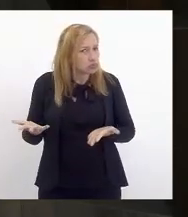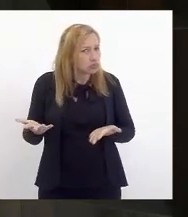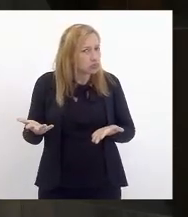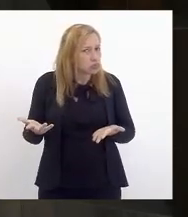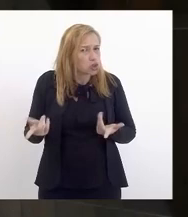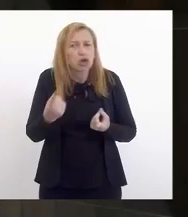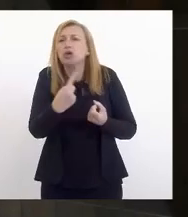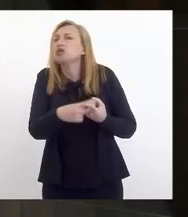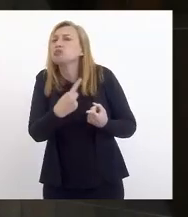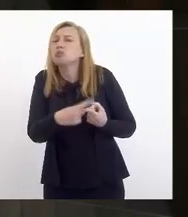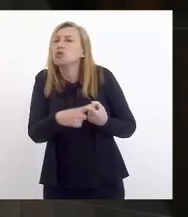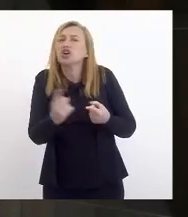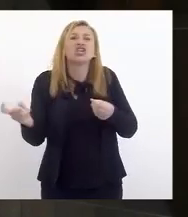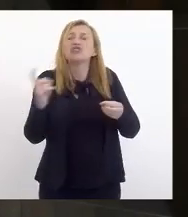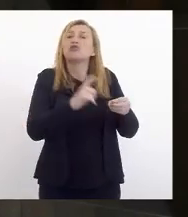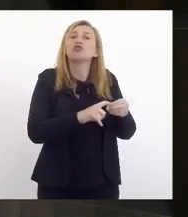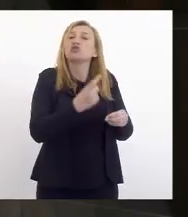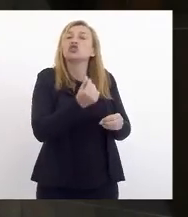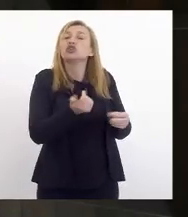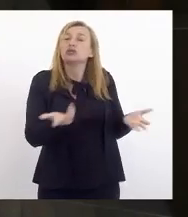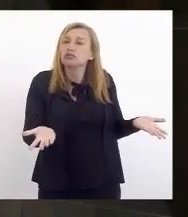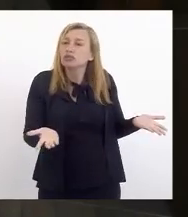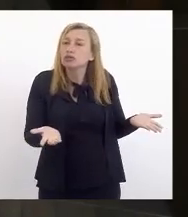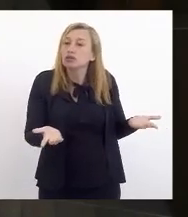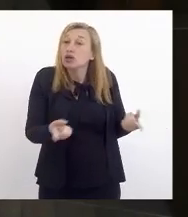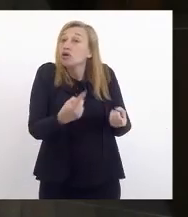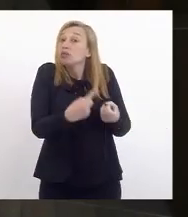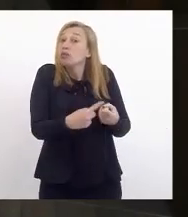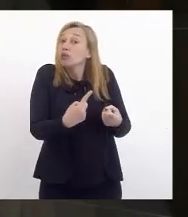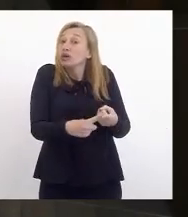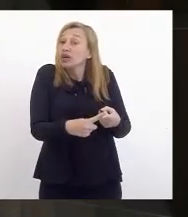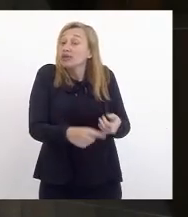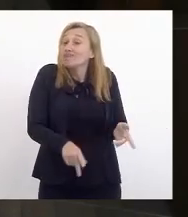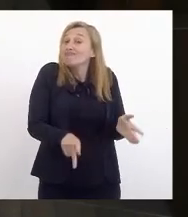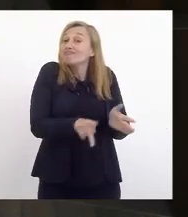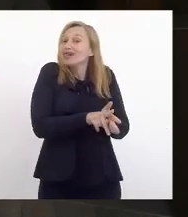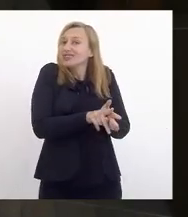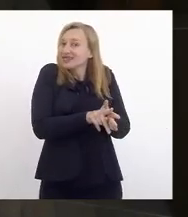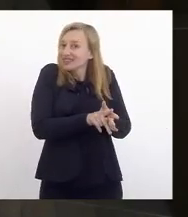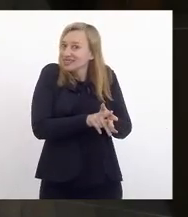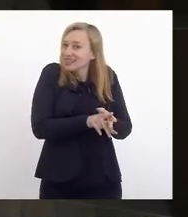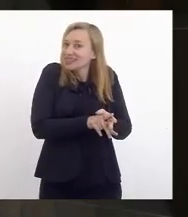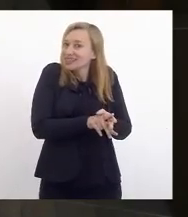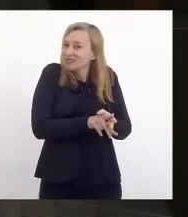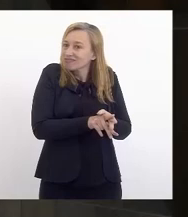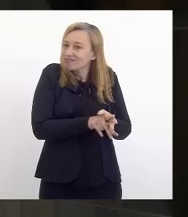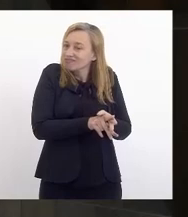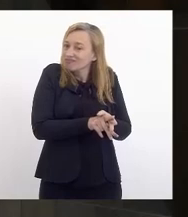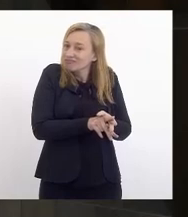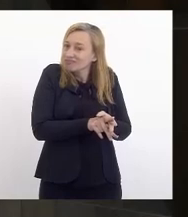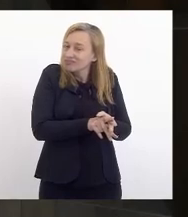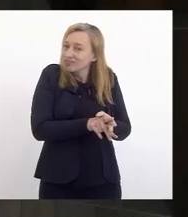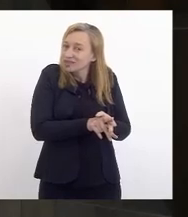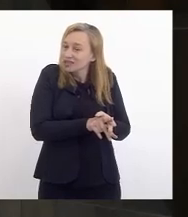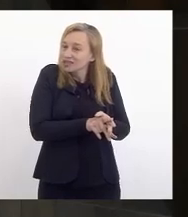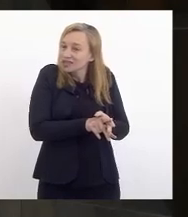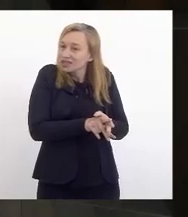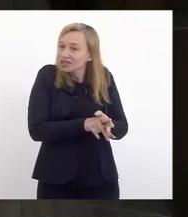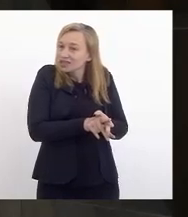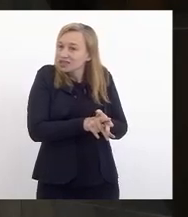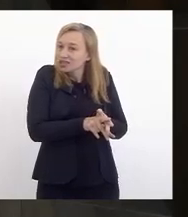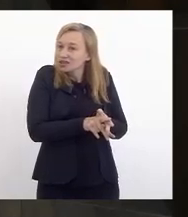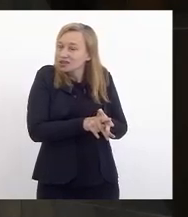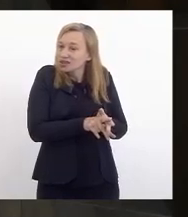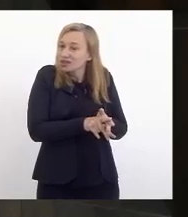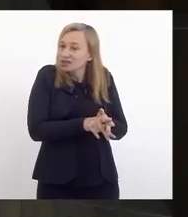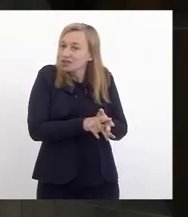E por que o devolveram? Porque fazia parte das penalidades criminais